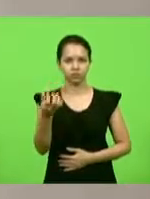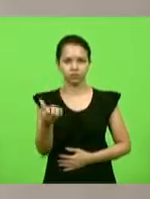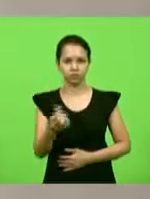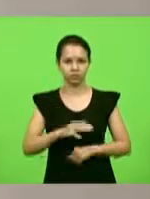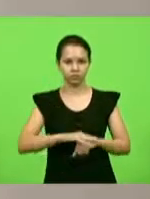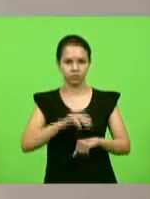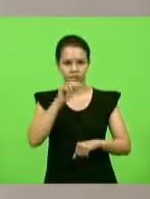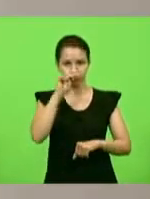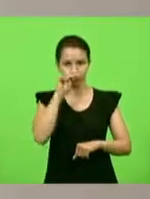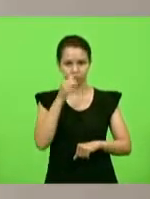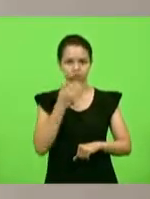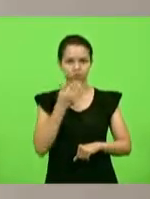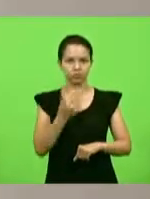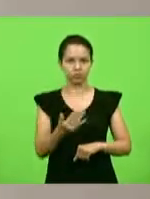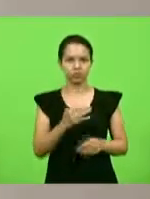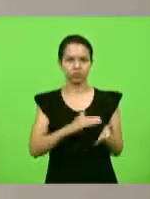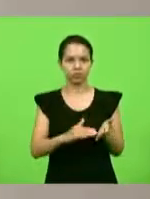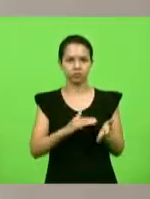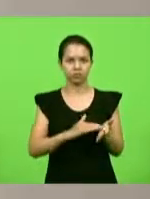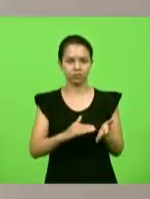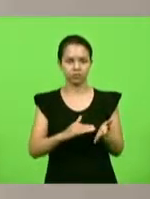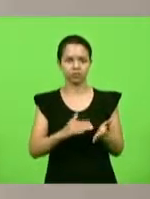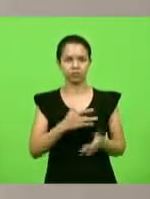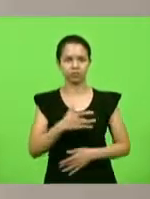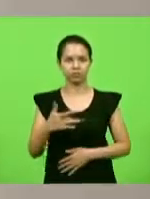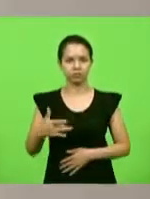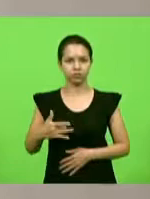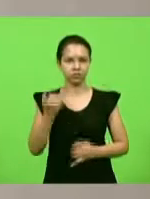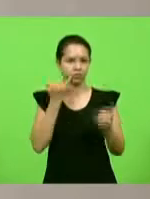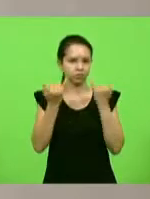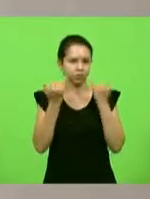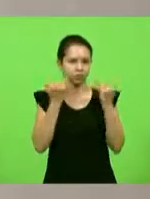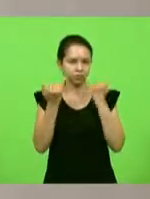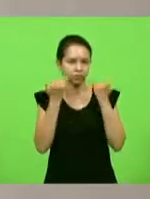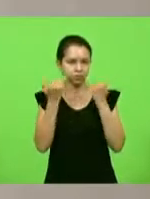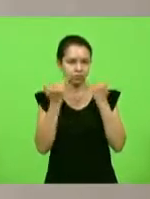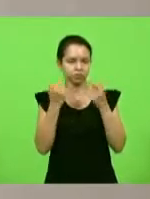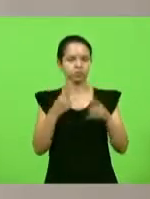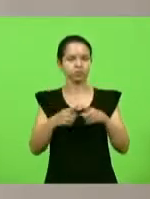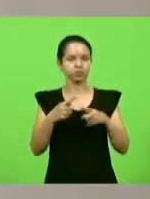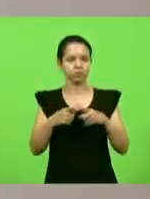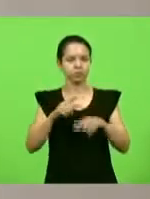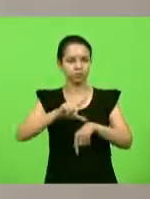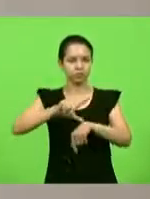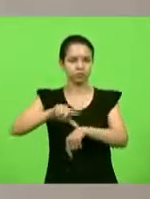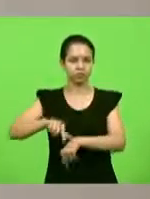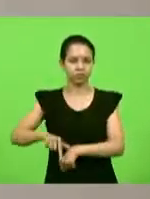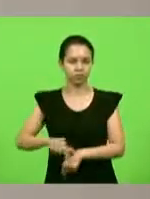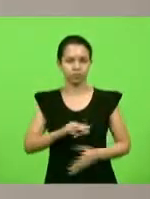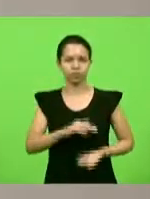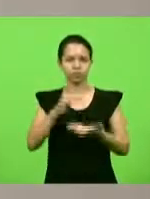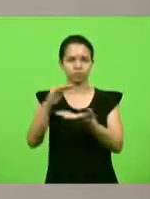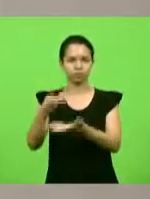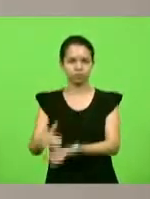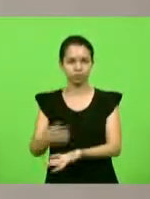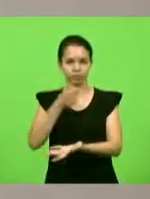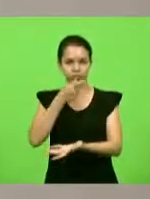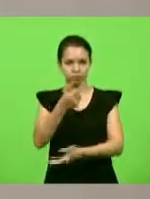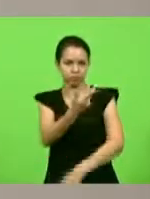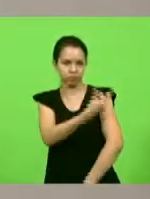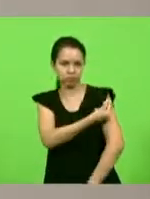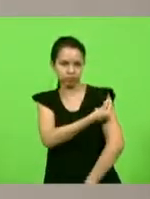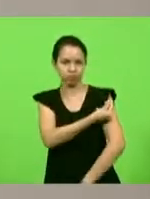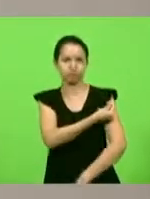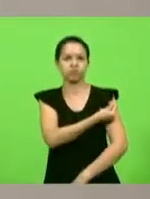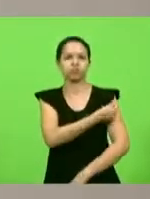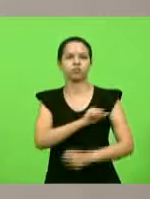João Amin, solicitando ao secretário de Estado da Saúde informações acerca dos motivos que ocasionaram o atraso na entrega de doses de vacina contra a Covid-19 aos